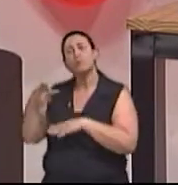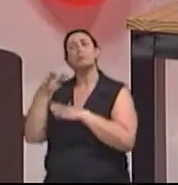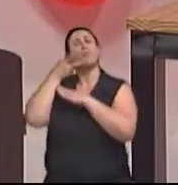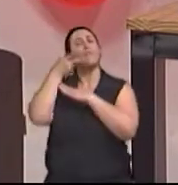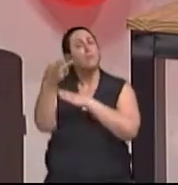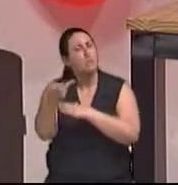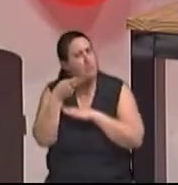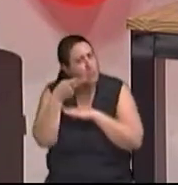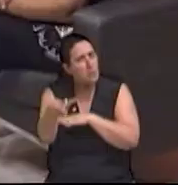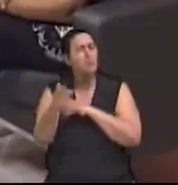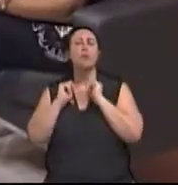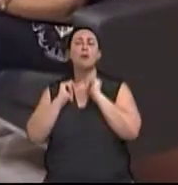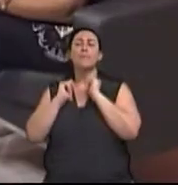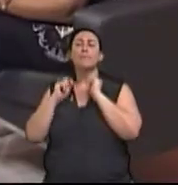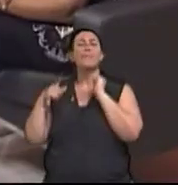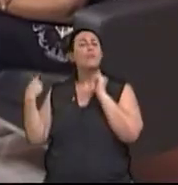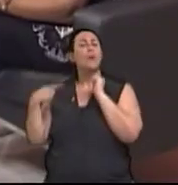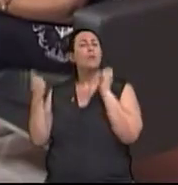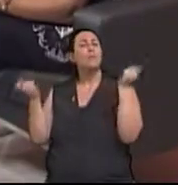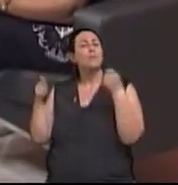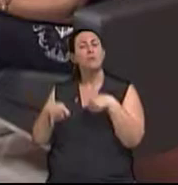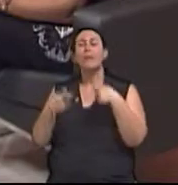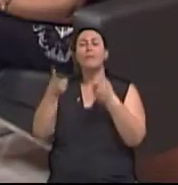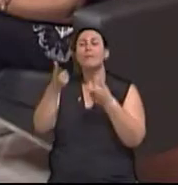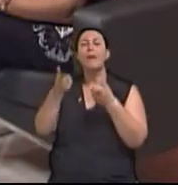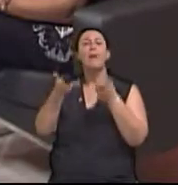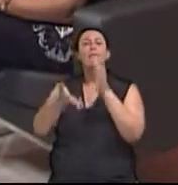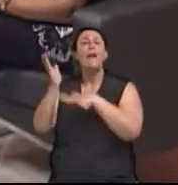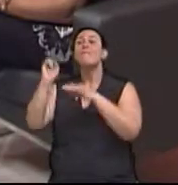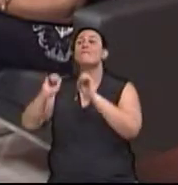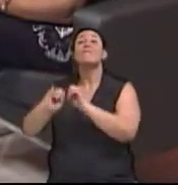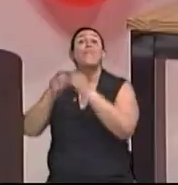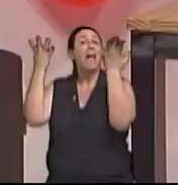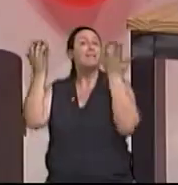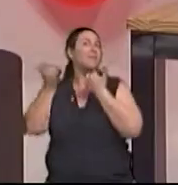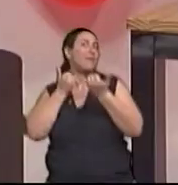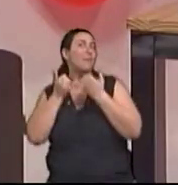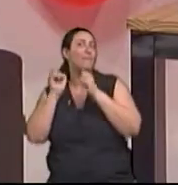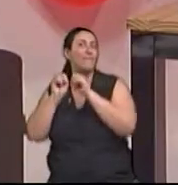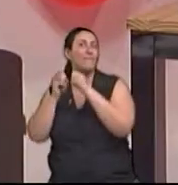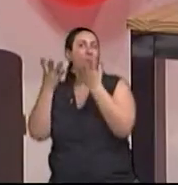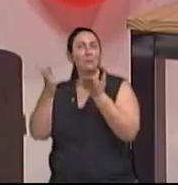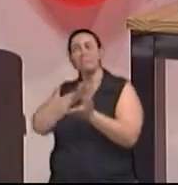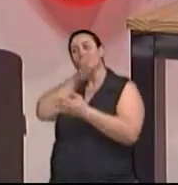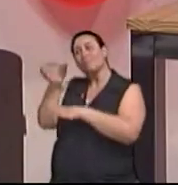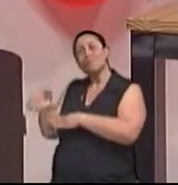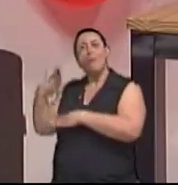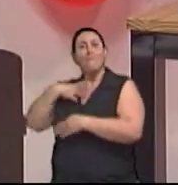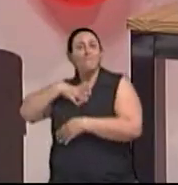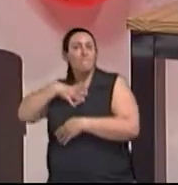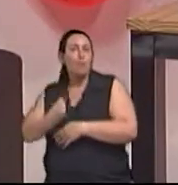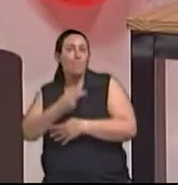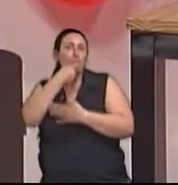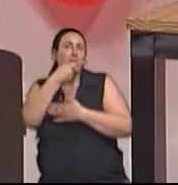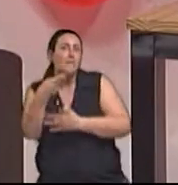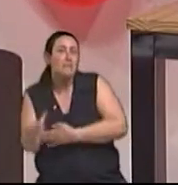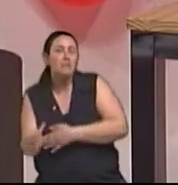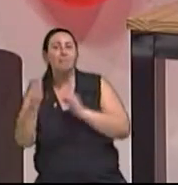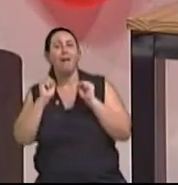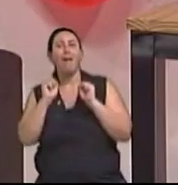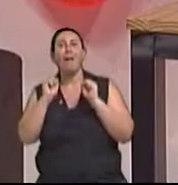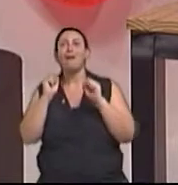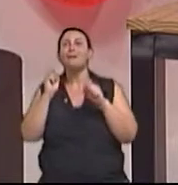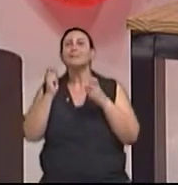o poder também levar para certas festas a participação dos Pais na casa dos filhos é preciso haver muita